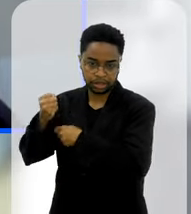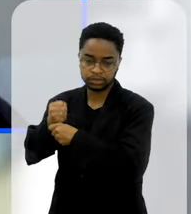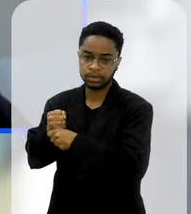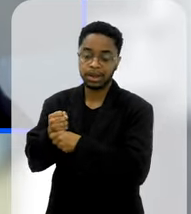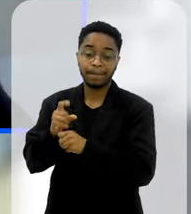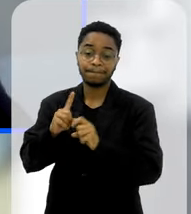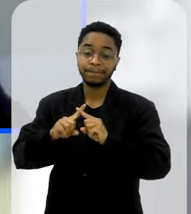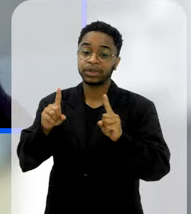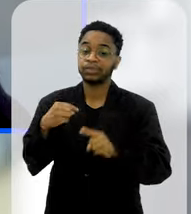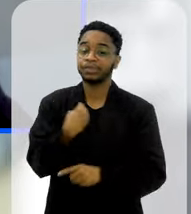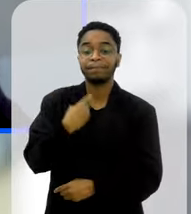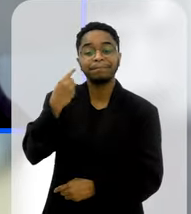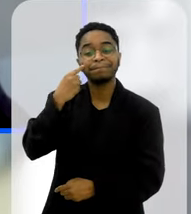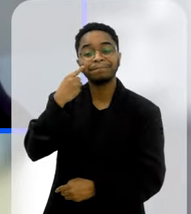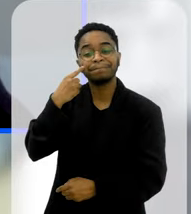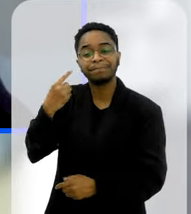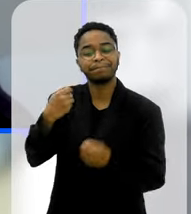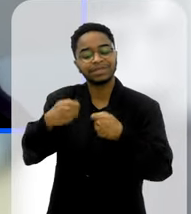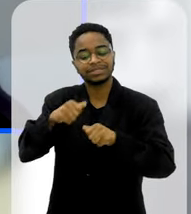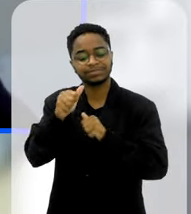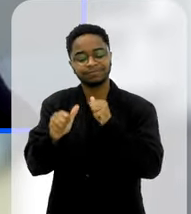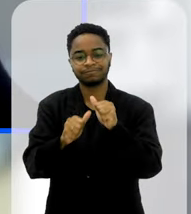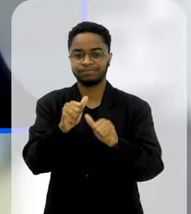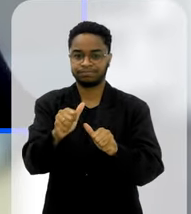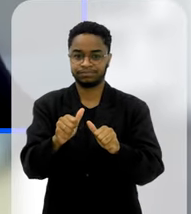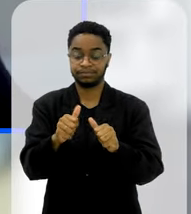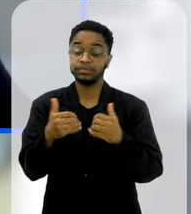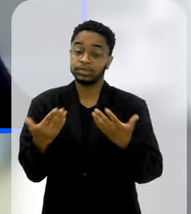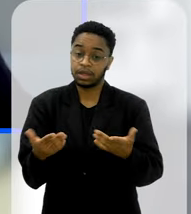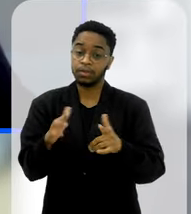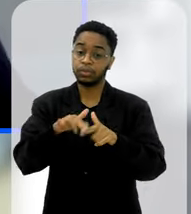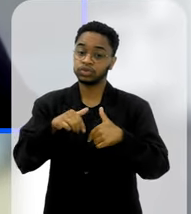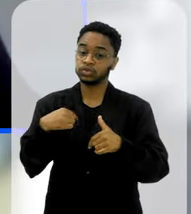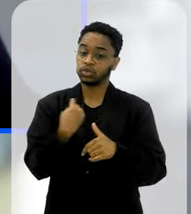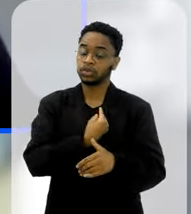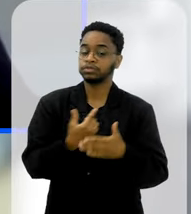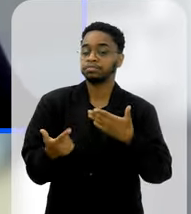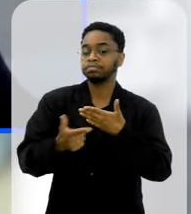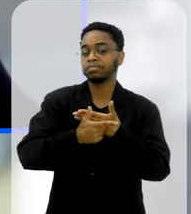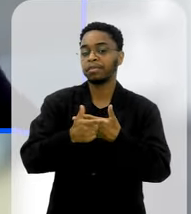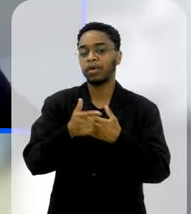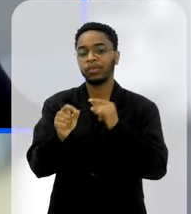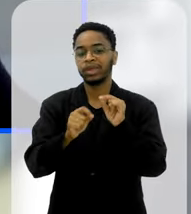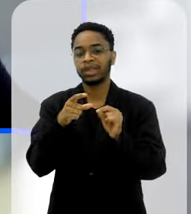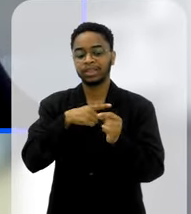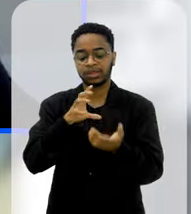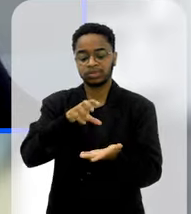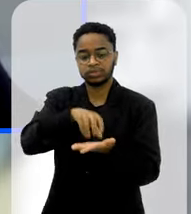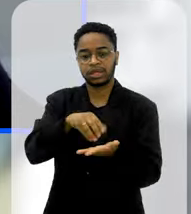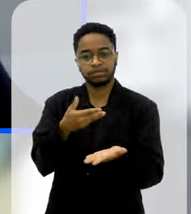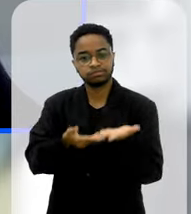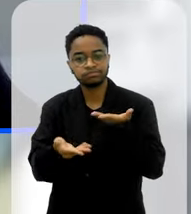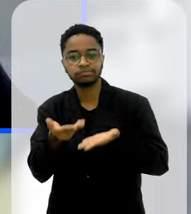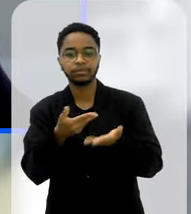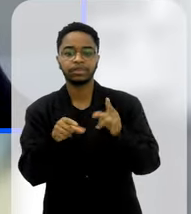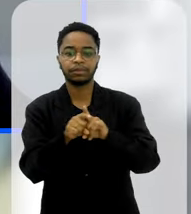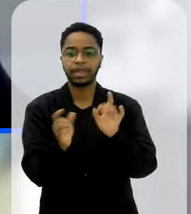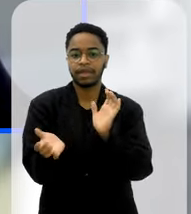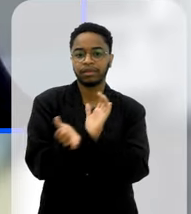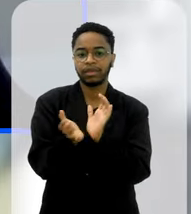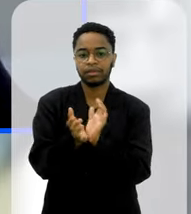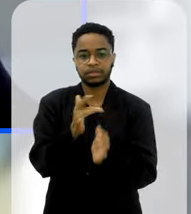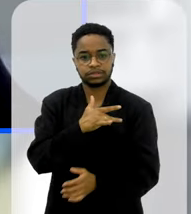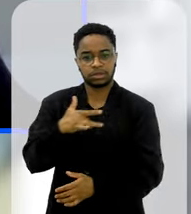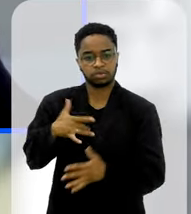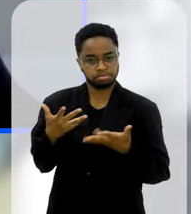e nós temos que pensar diferente, né? É por isso que aqui na UERJ o nosso papel, não só de ter um grande centro de convivência, uma